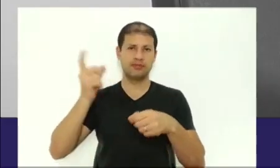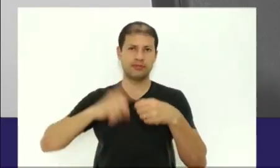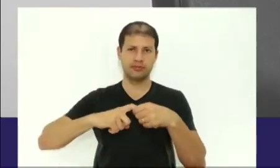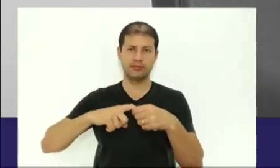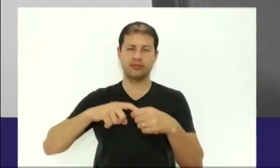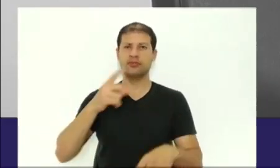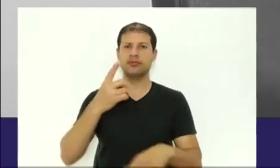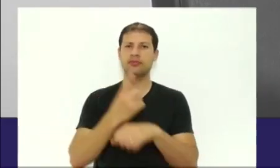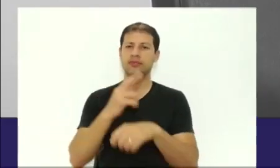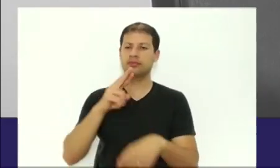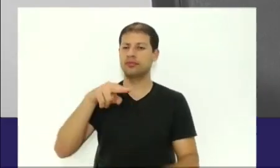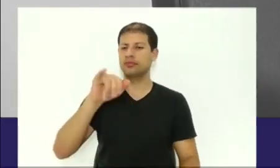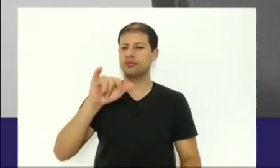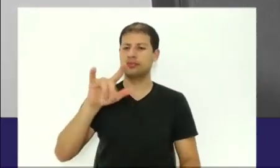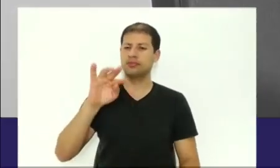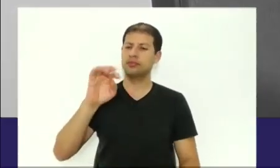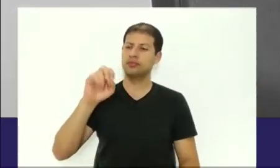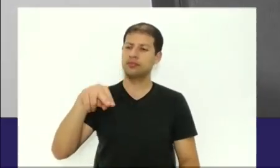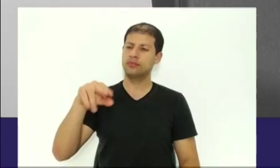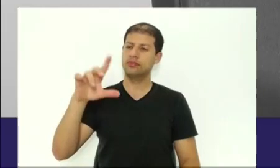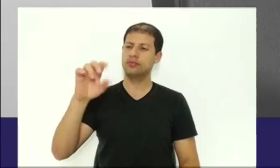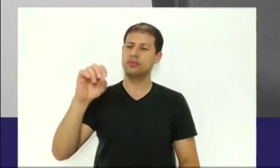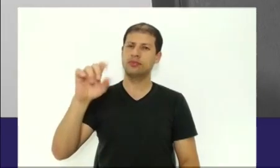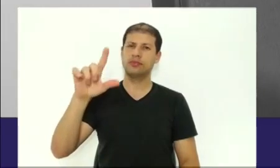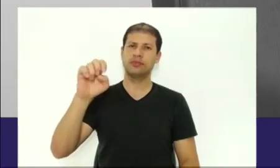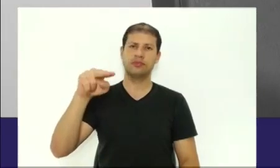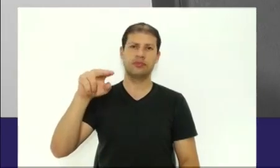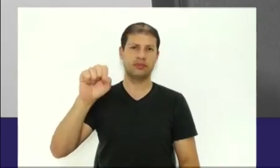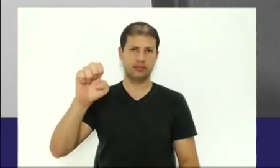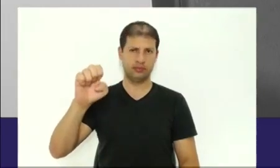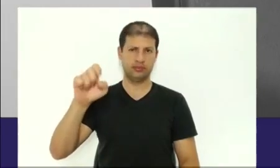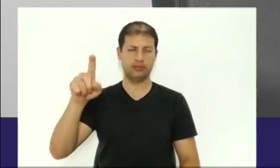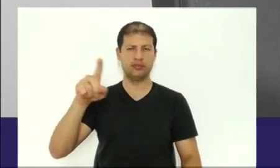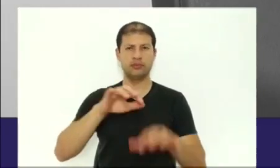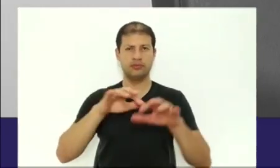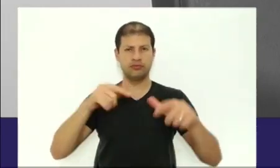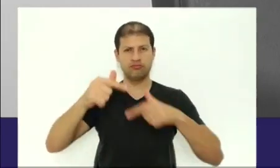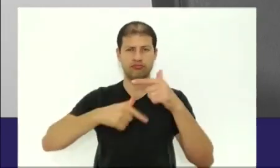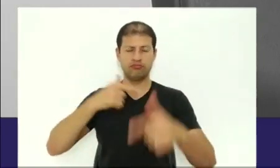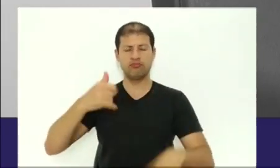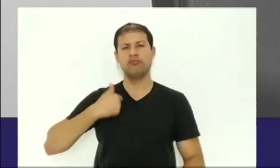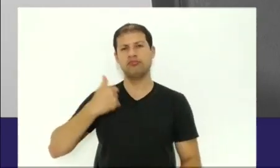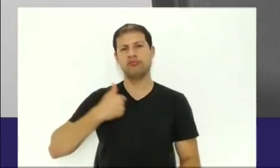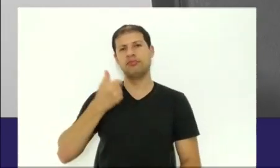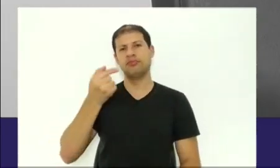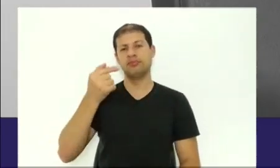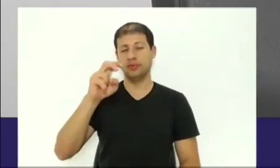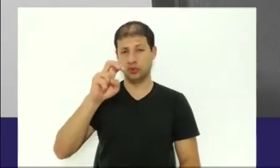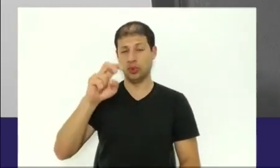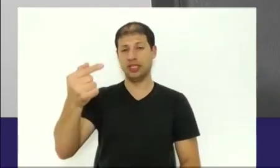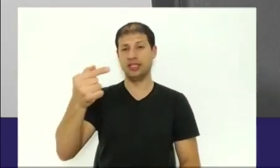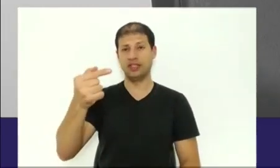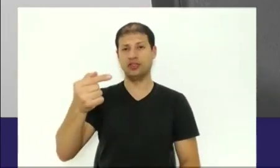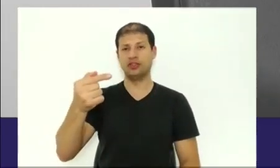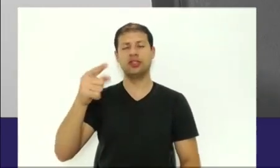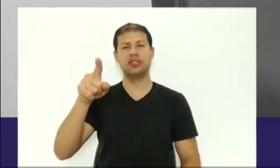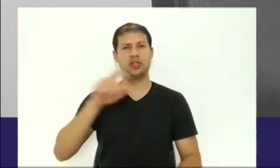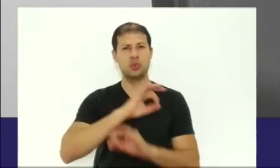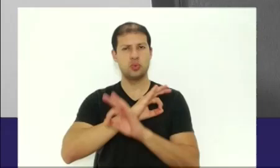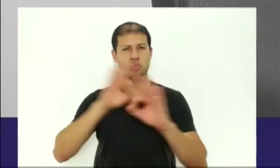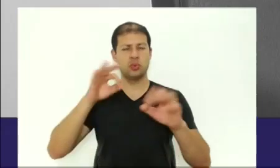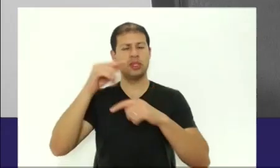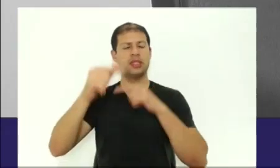Colense, pela comemoração de 57 anos de atividades e por ter se consolidado pela excelência nos